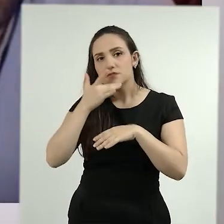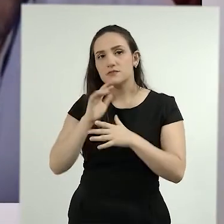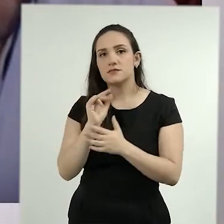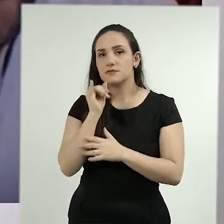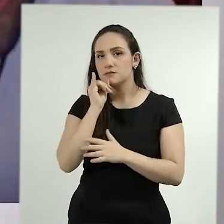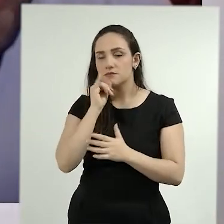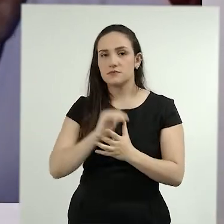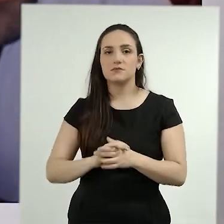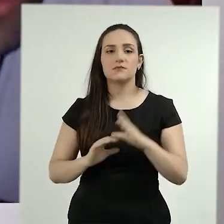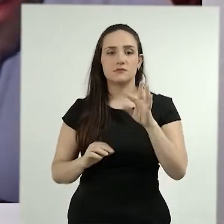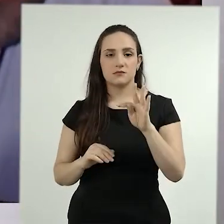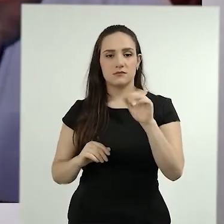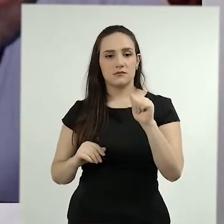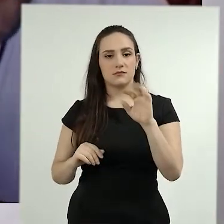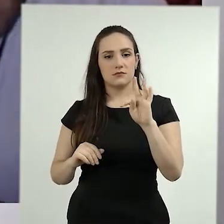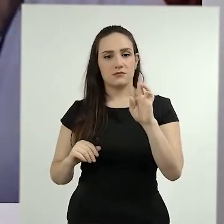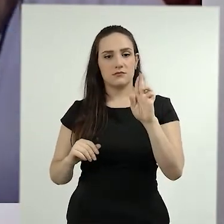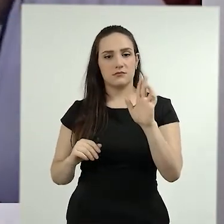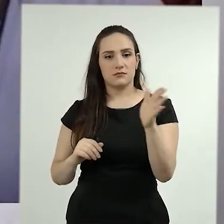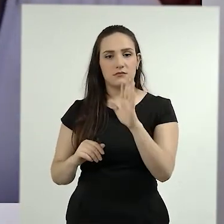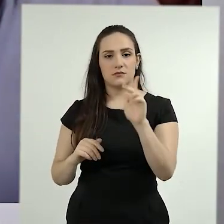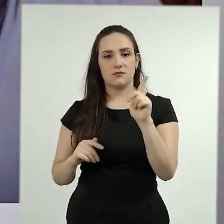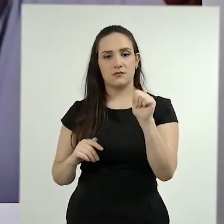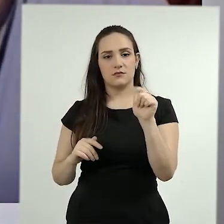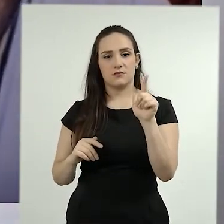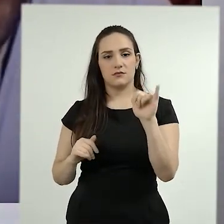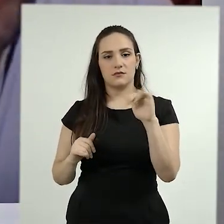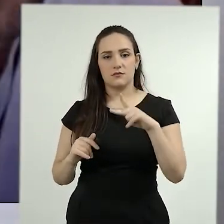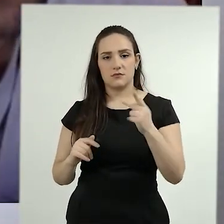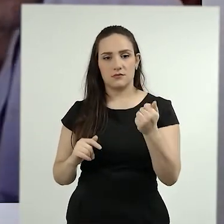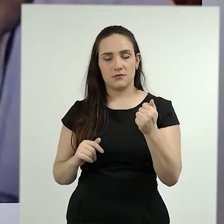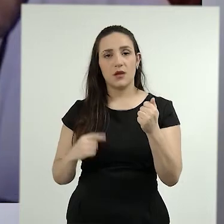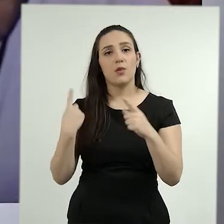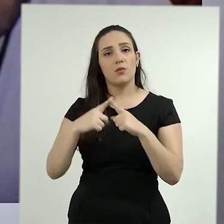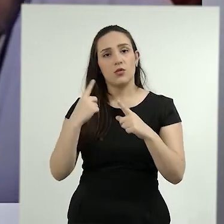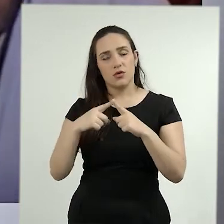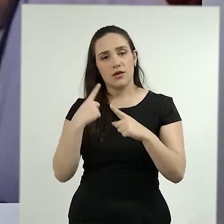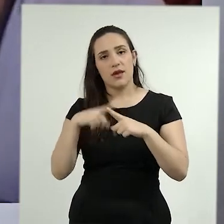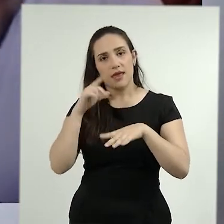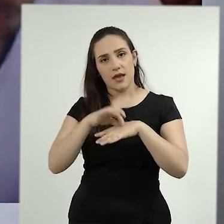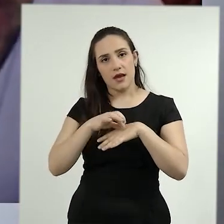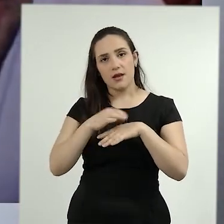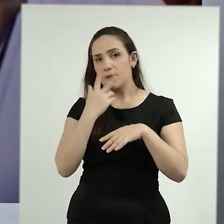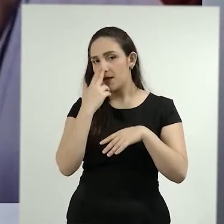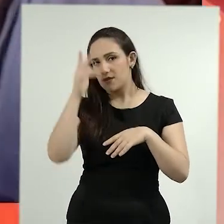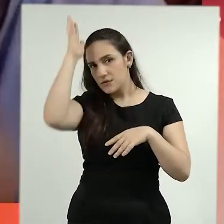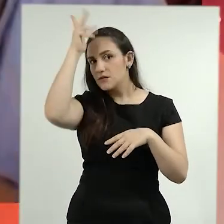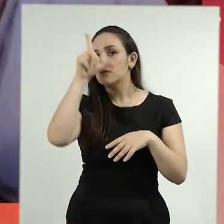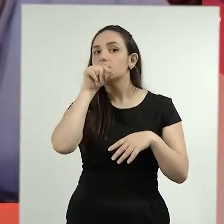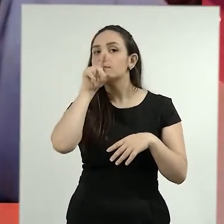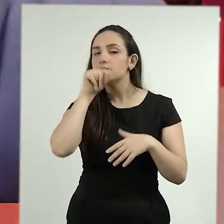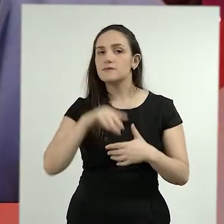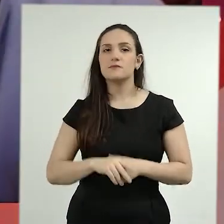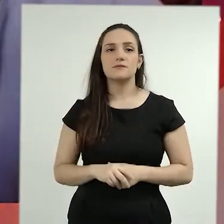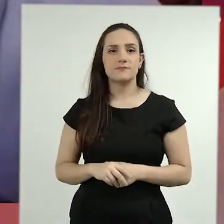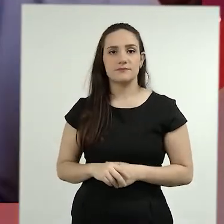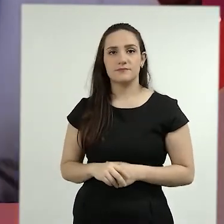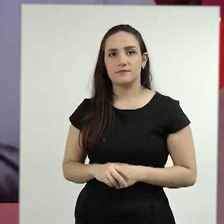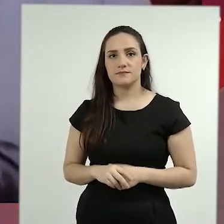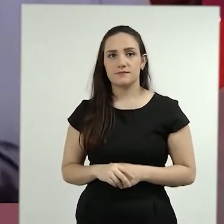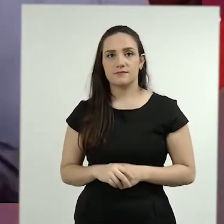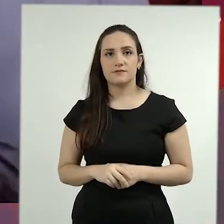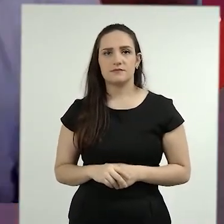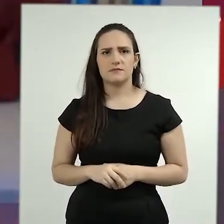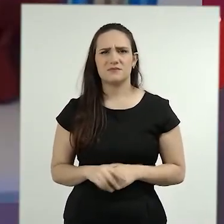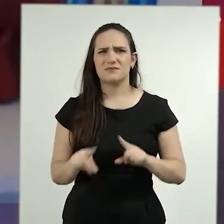exemplo, tem esse nome popular de tatu-galinha, porque o gosto da sua carne é muito parecido com o gosto de frango, né? Então, eu